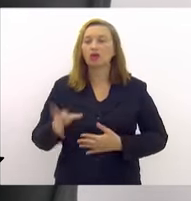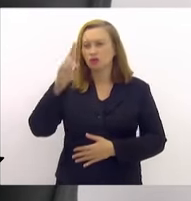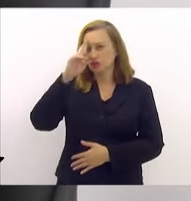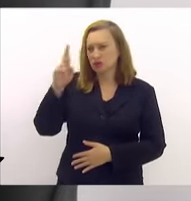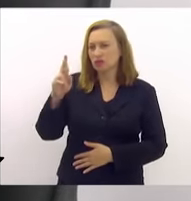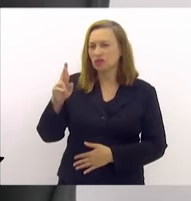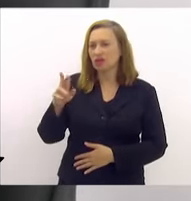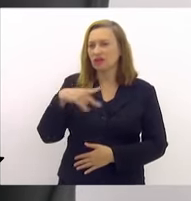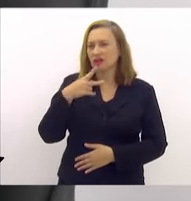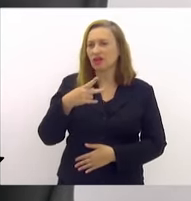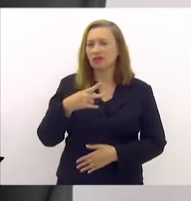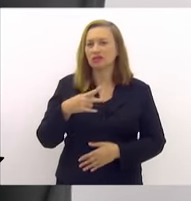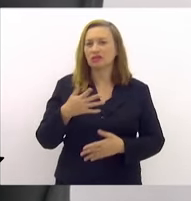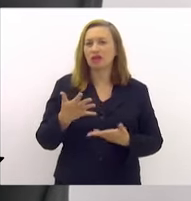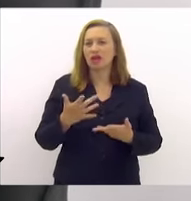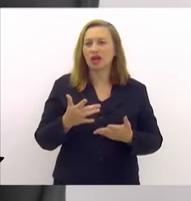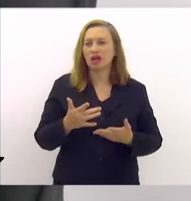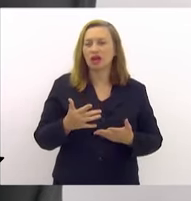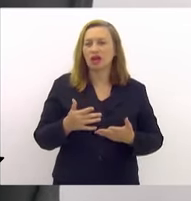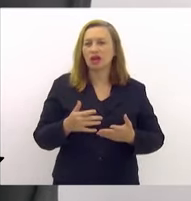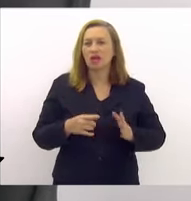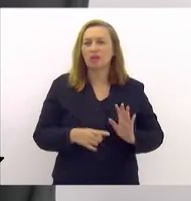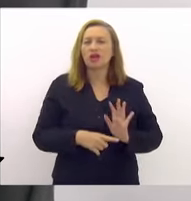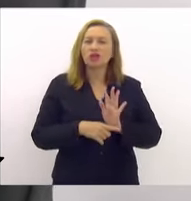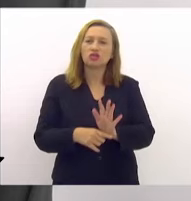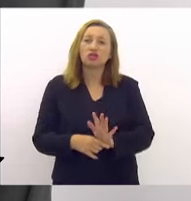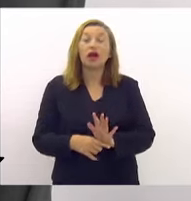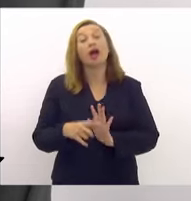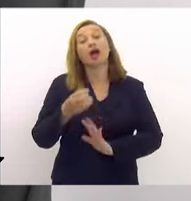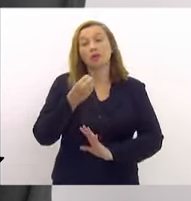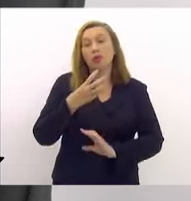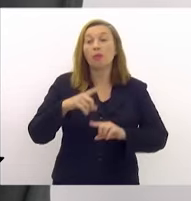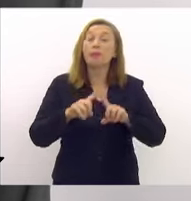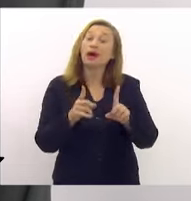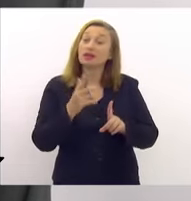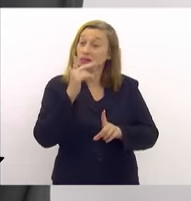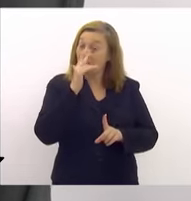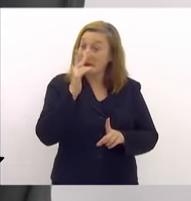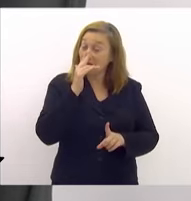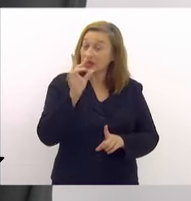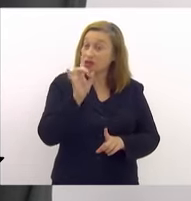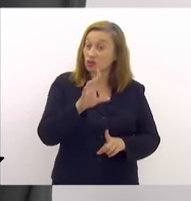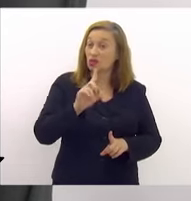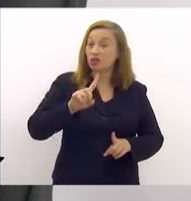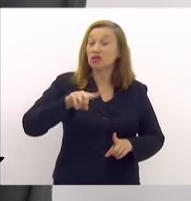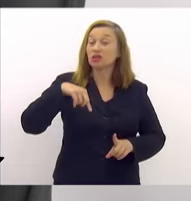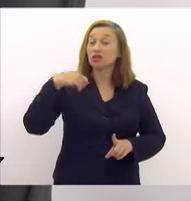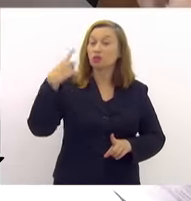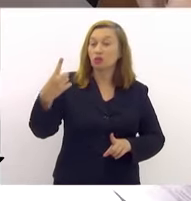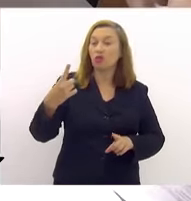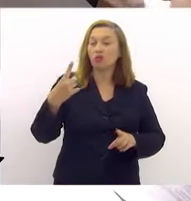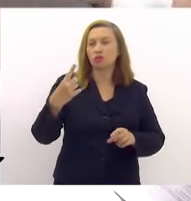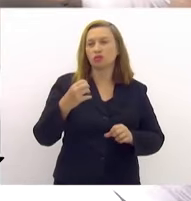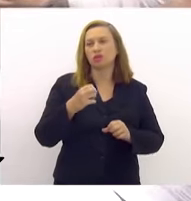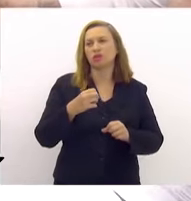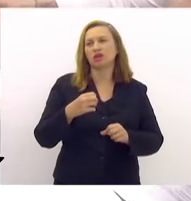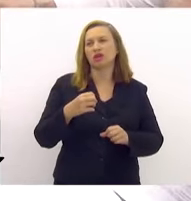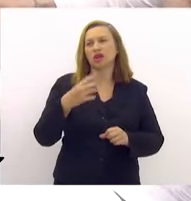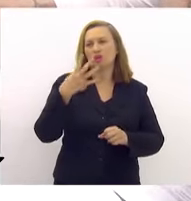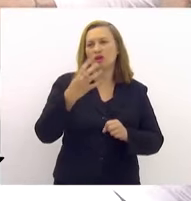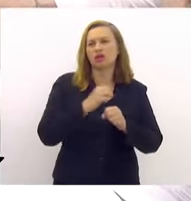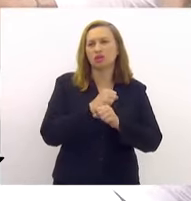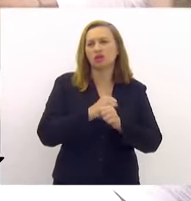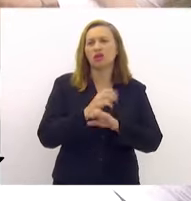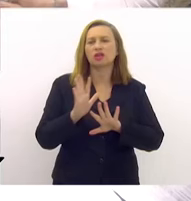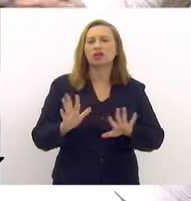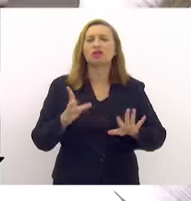é só facilitar o procedimento e é muito meritório. 24. Mas me parece que vale só para a próxima. Presidente, eu posso?